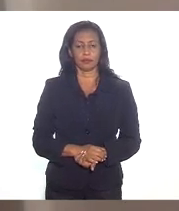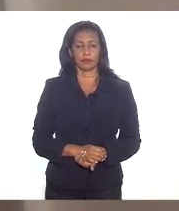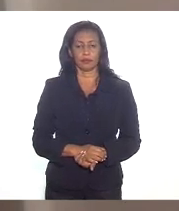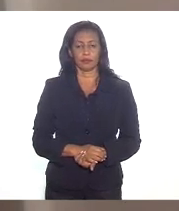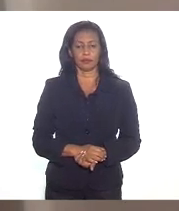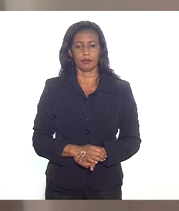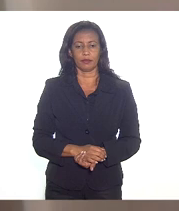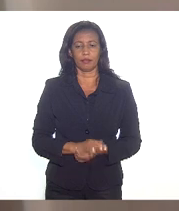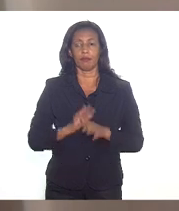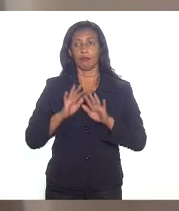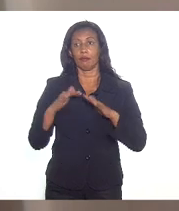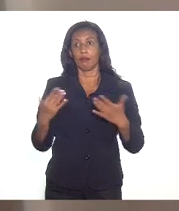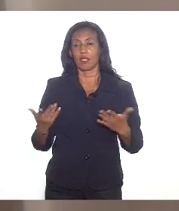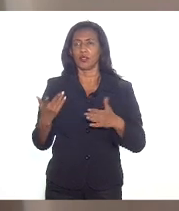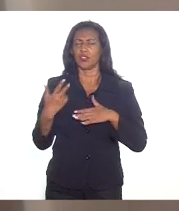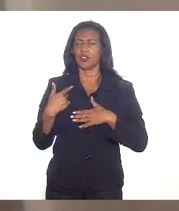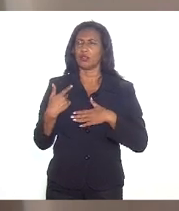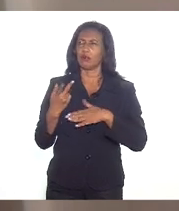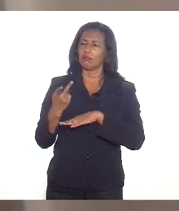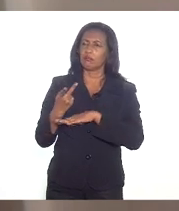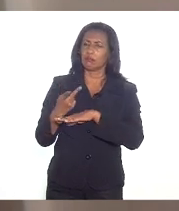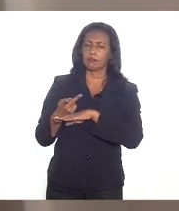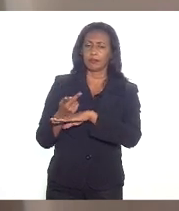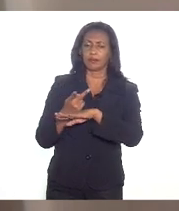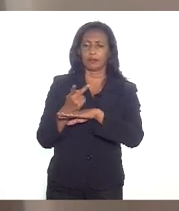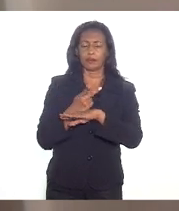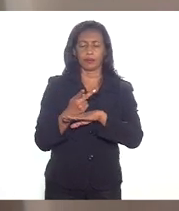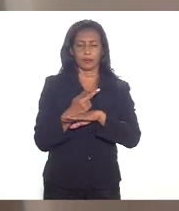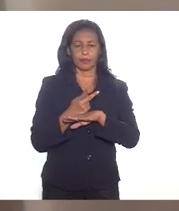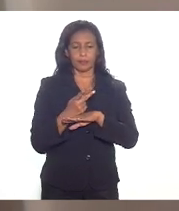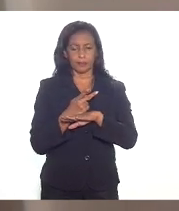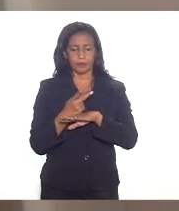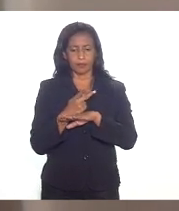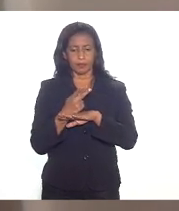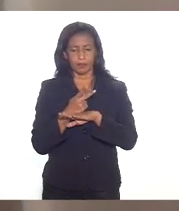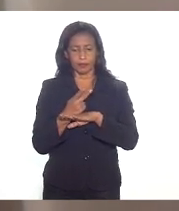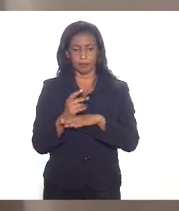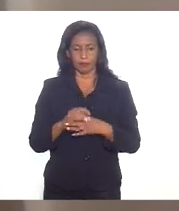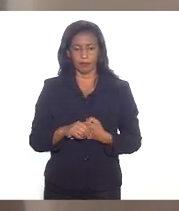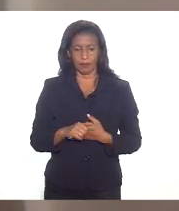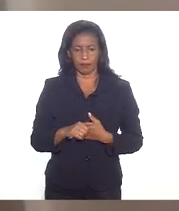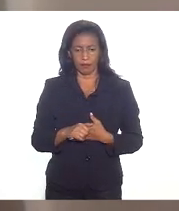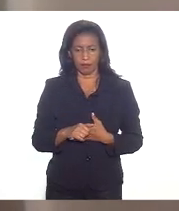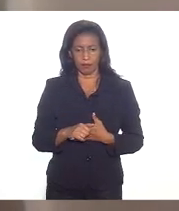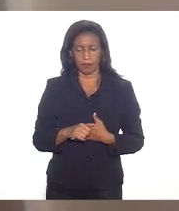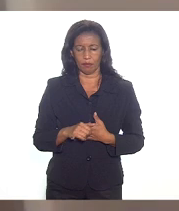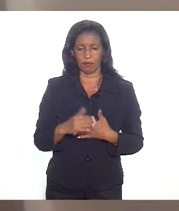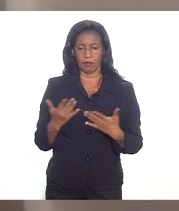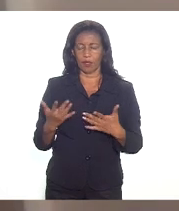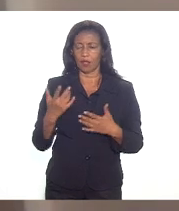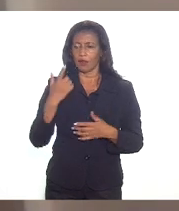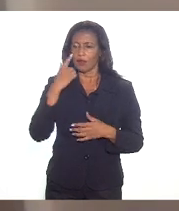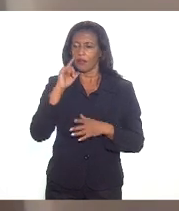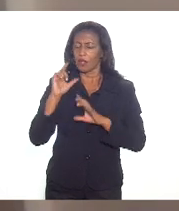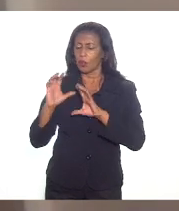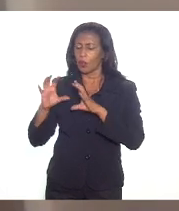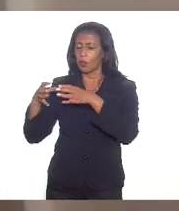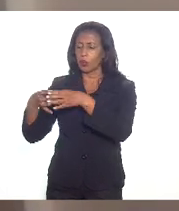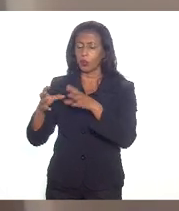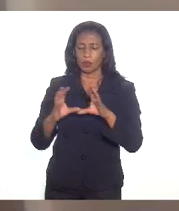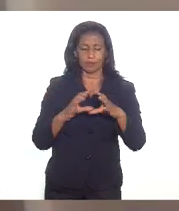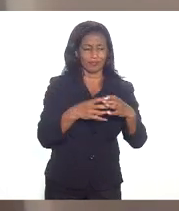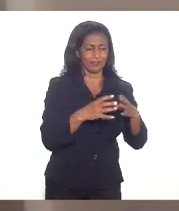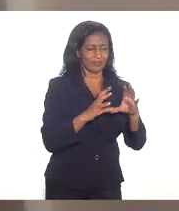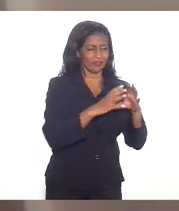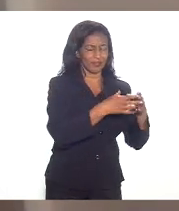Quer dizer, a gente tem que procurar, né? Pode tirar para a questão portuária. É tentar ver, como, em vez de discutir o setor, discutir a indústria